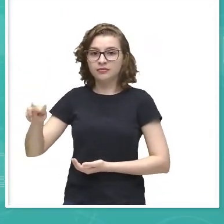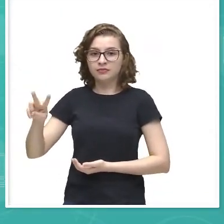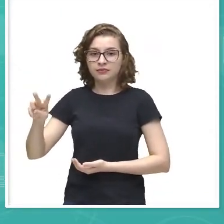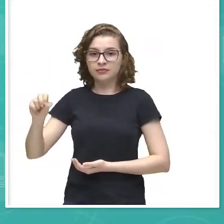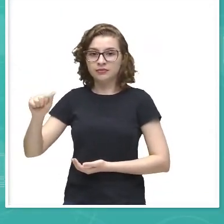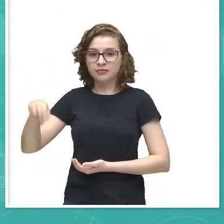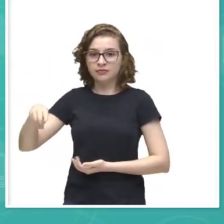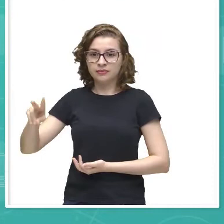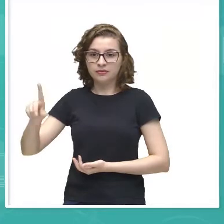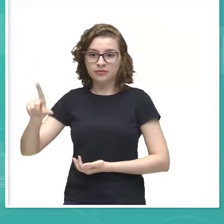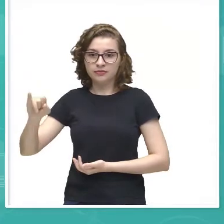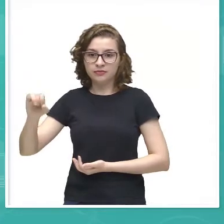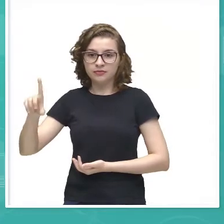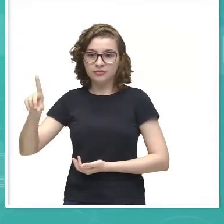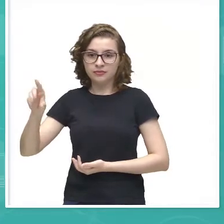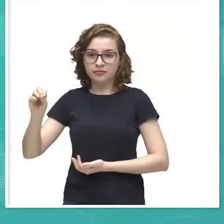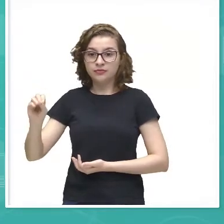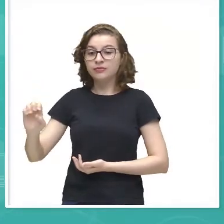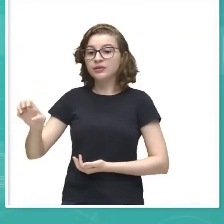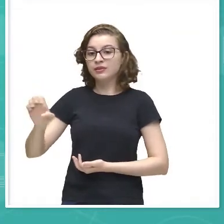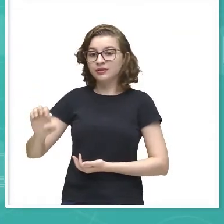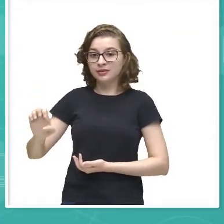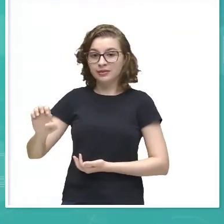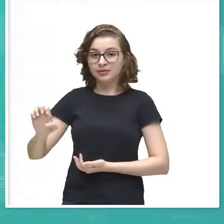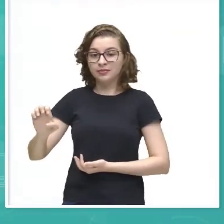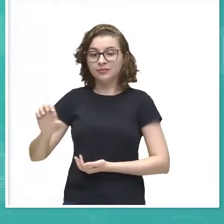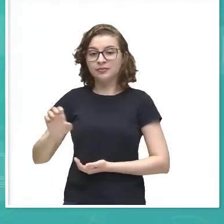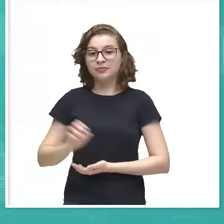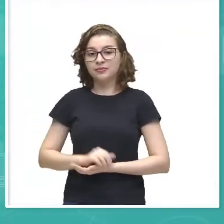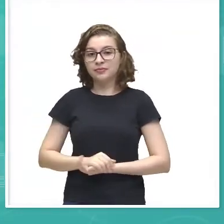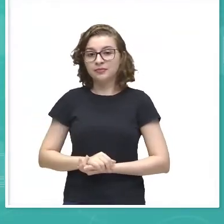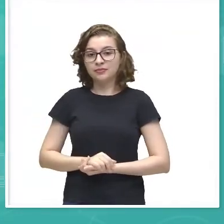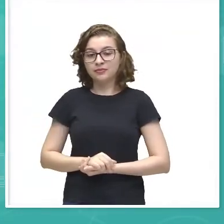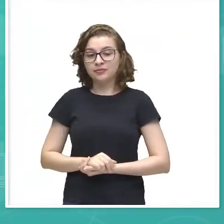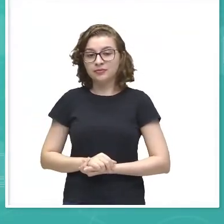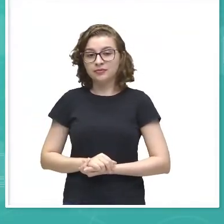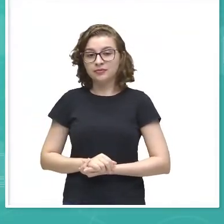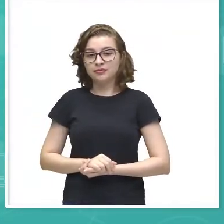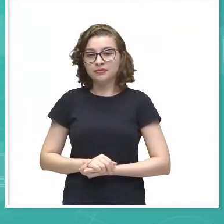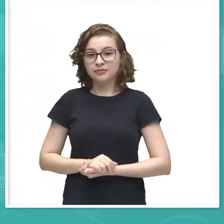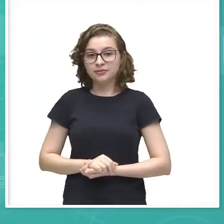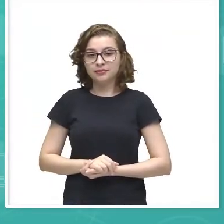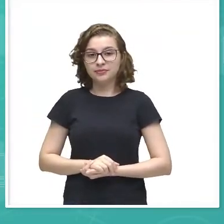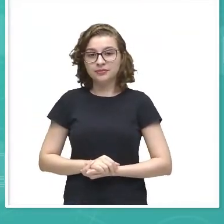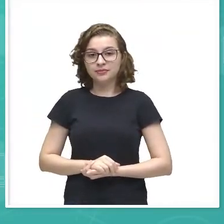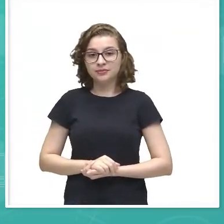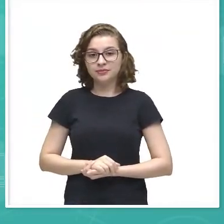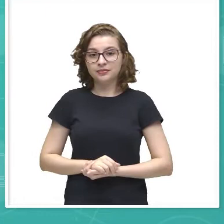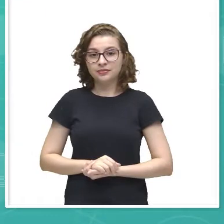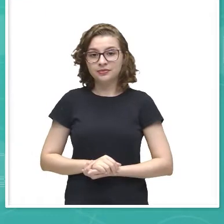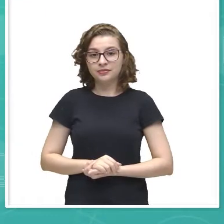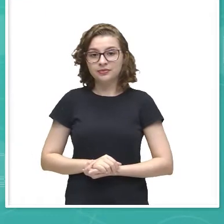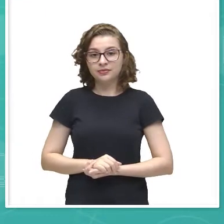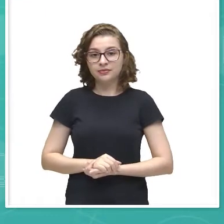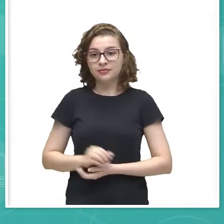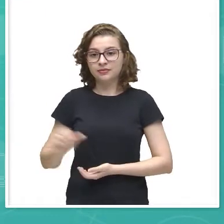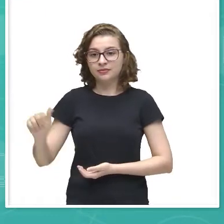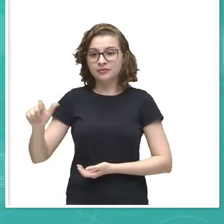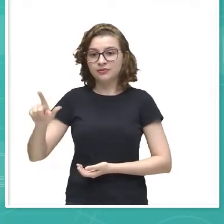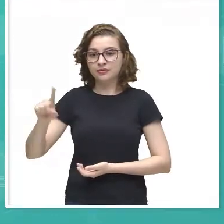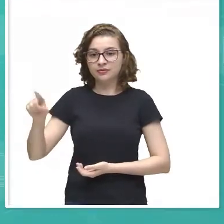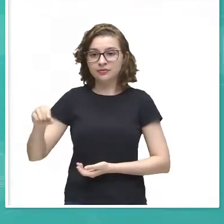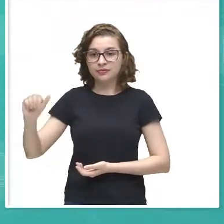A Casey, a questão 1 é a letra E. Ah, é Alziane. Boa